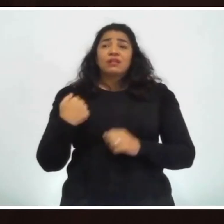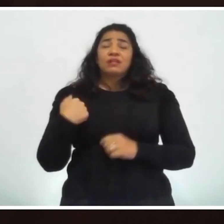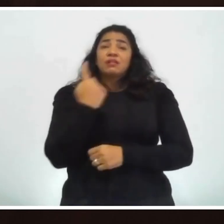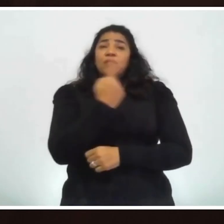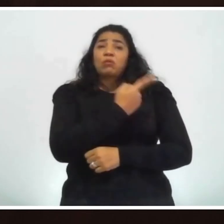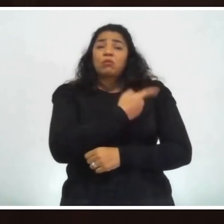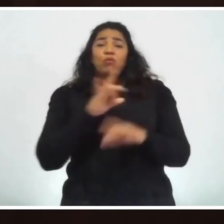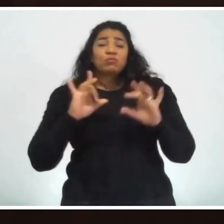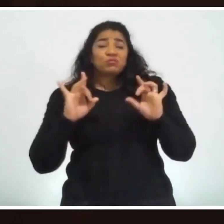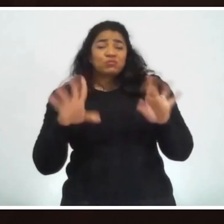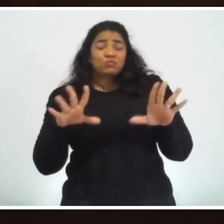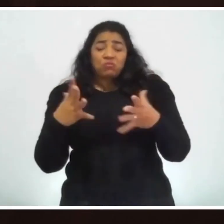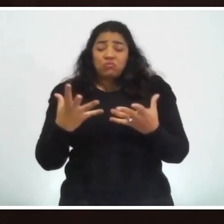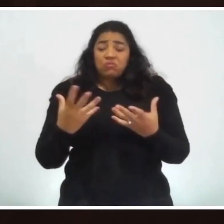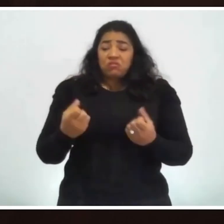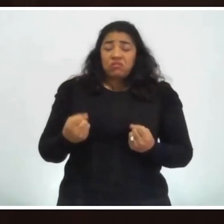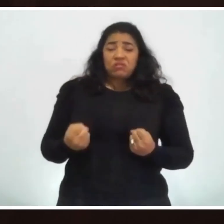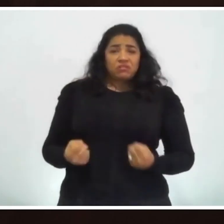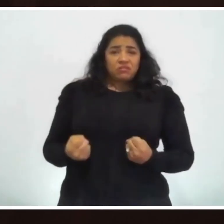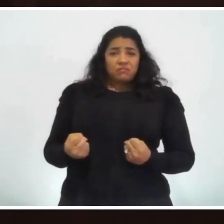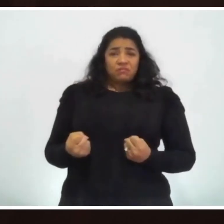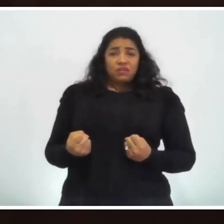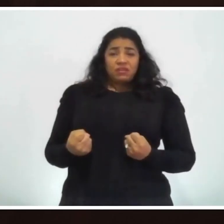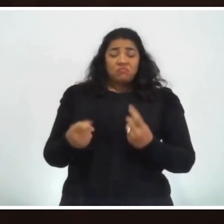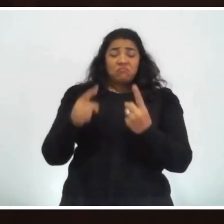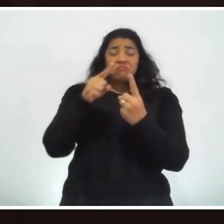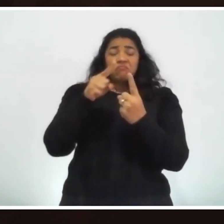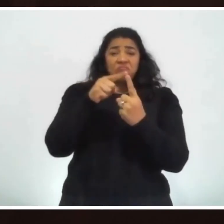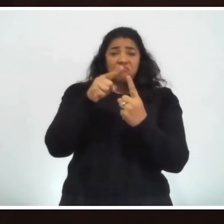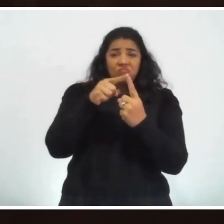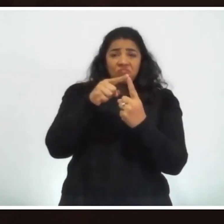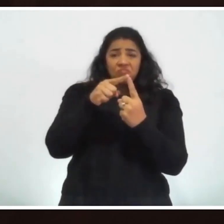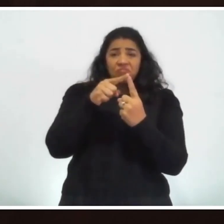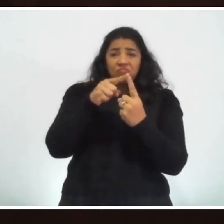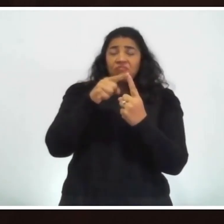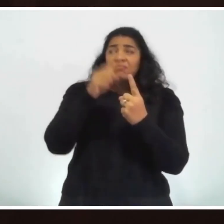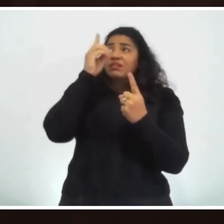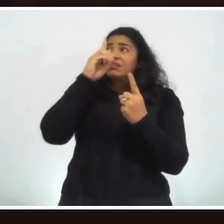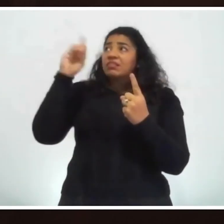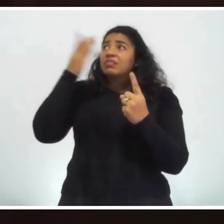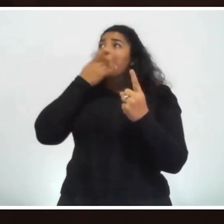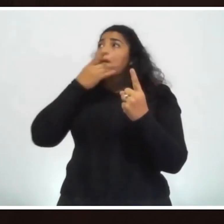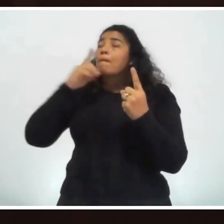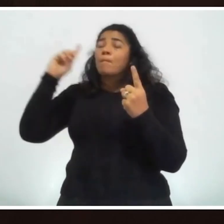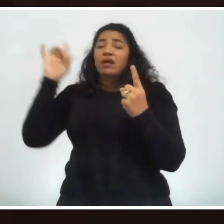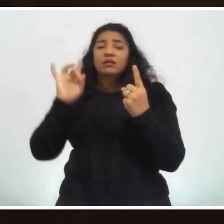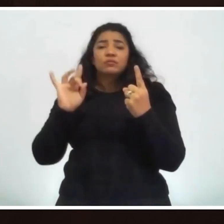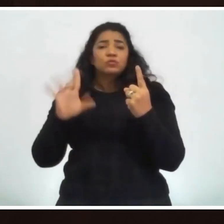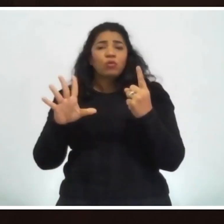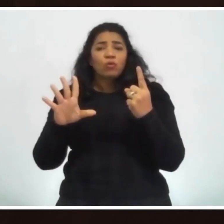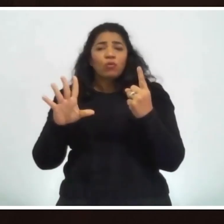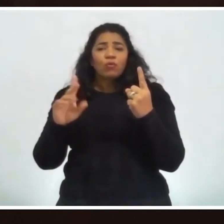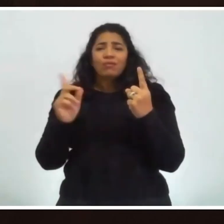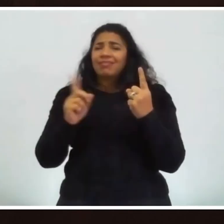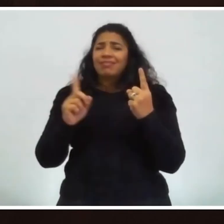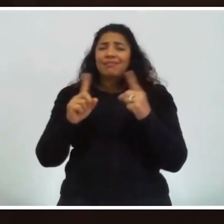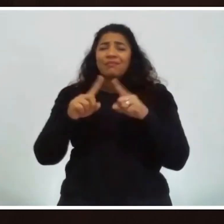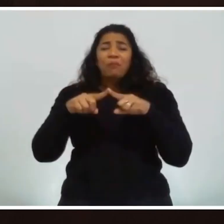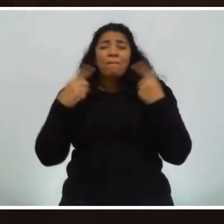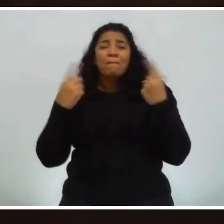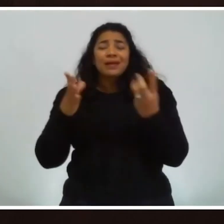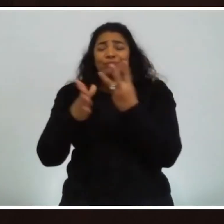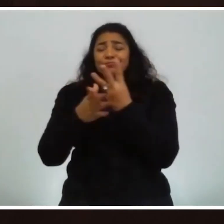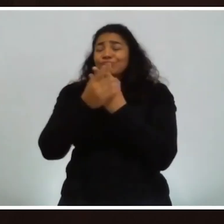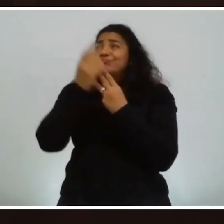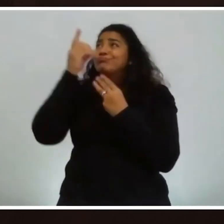das 3 hipóstases, não, é o próprio Deus está em nós. Por isso Romanos 8 fala, não é isso? Que